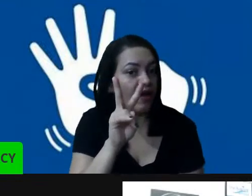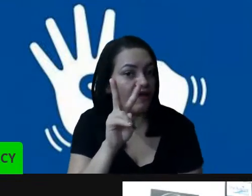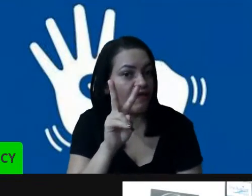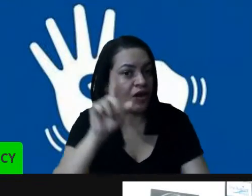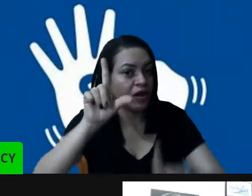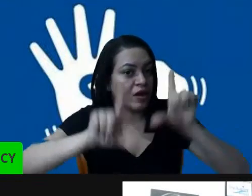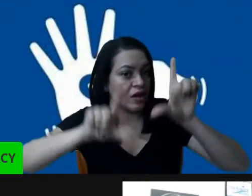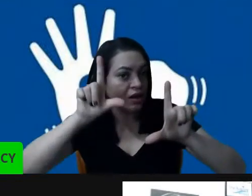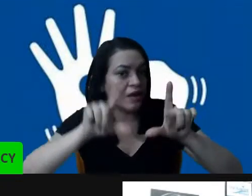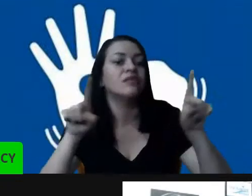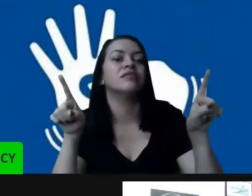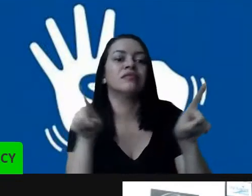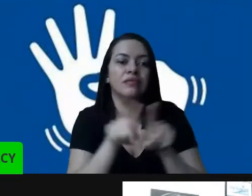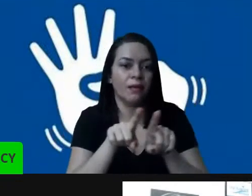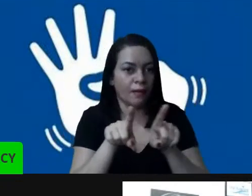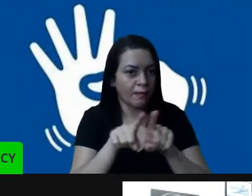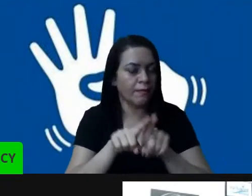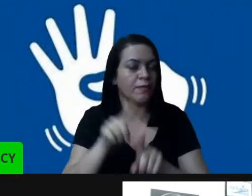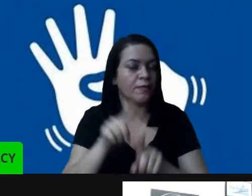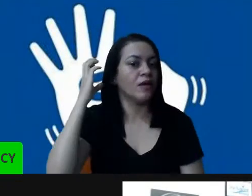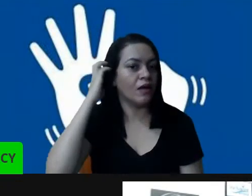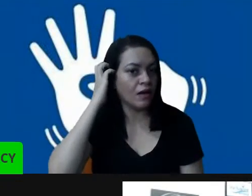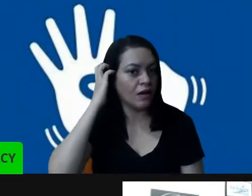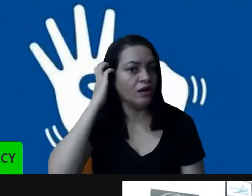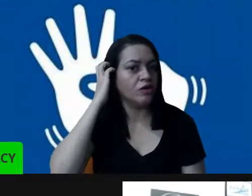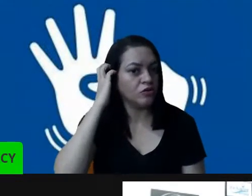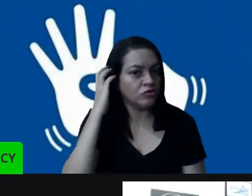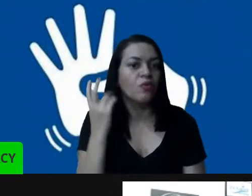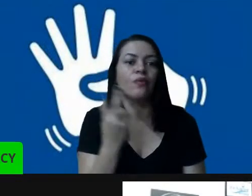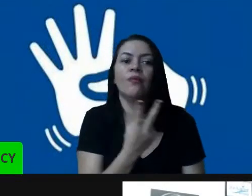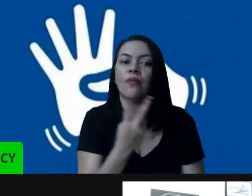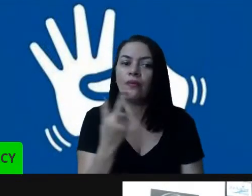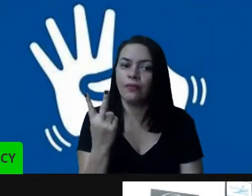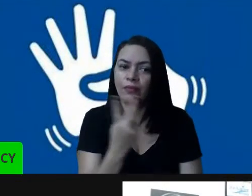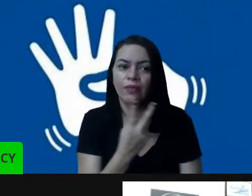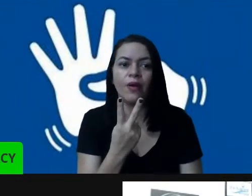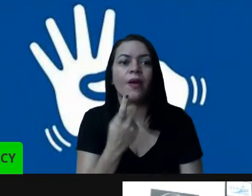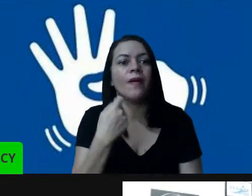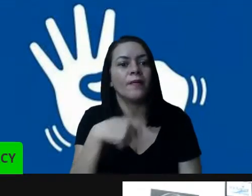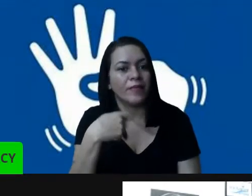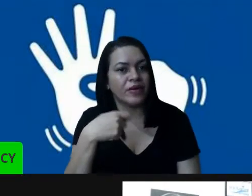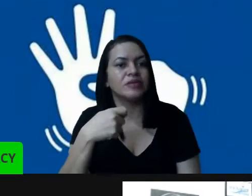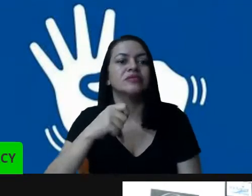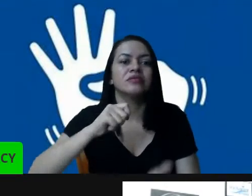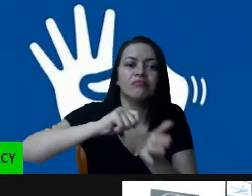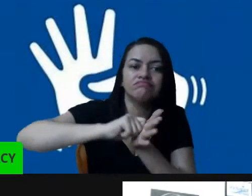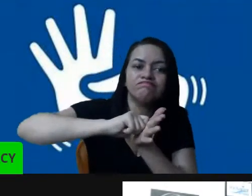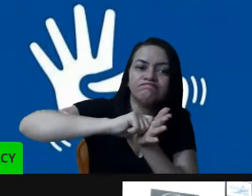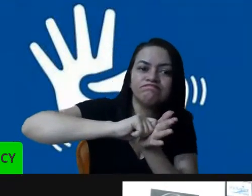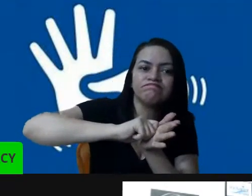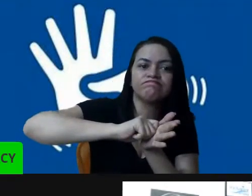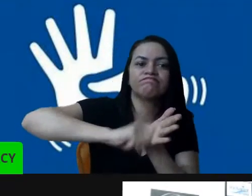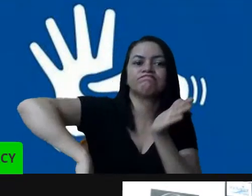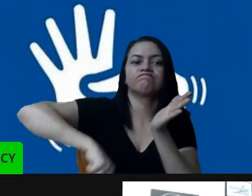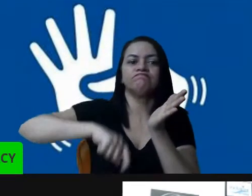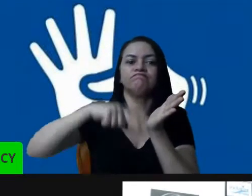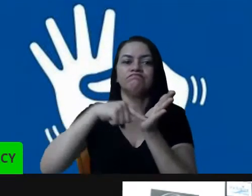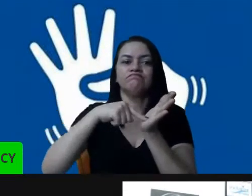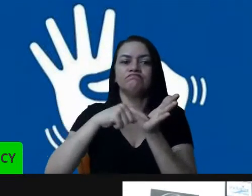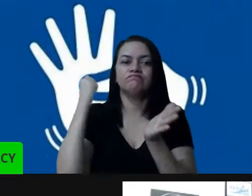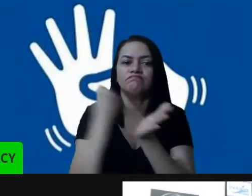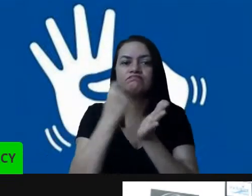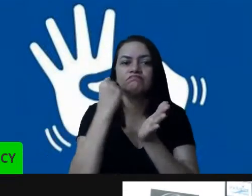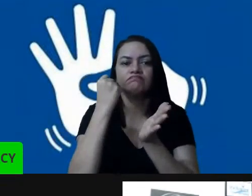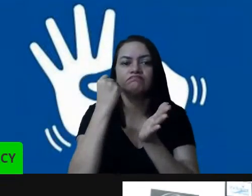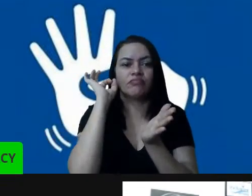importante que essas mídias sejam regulamentadas, mas que, sobretudo, o movimento, o controle